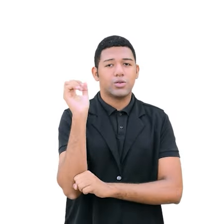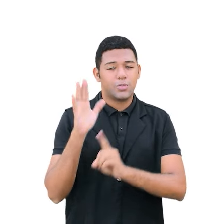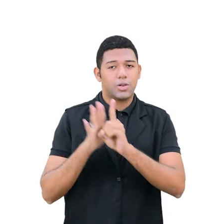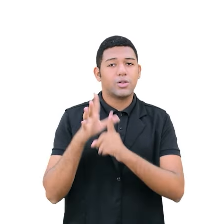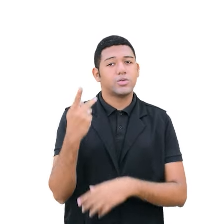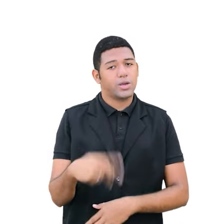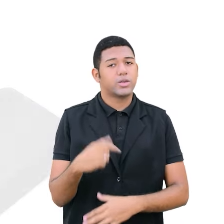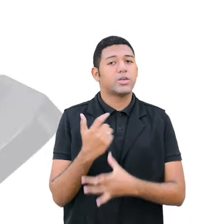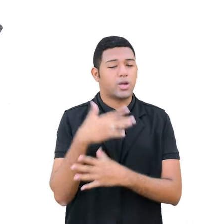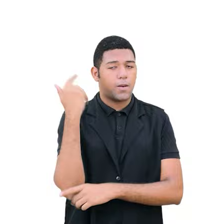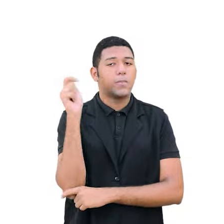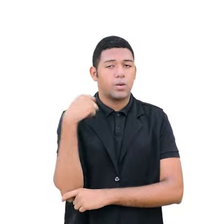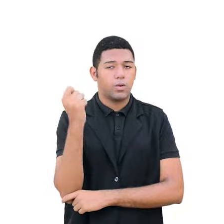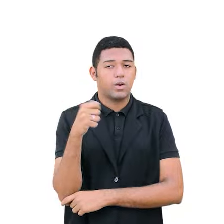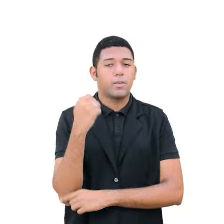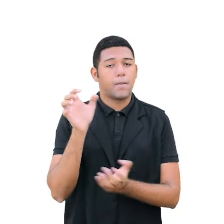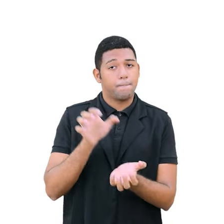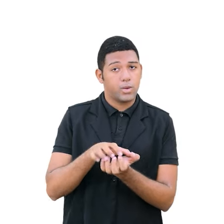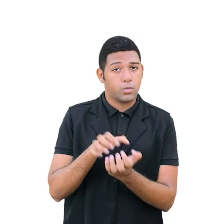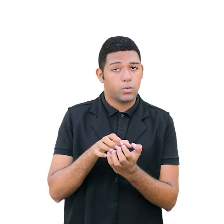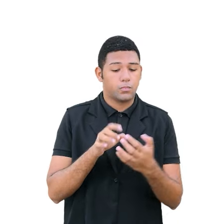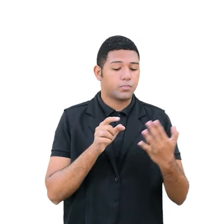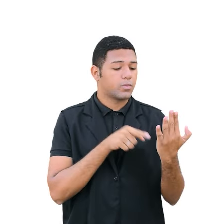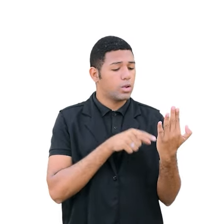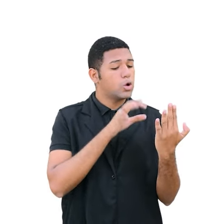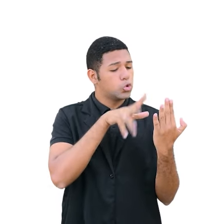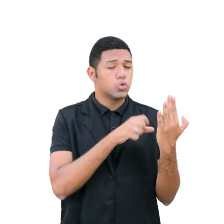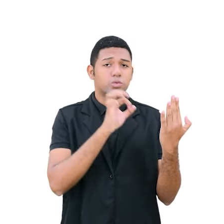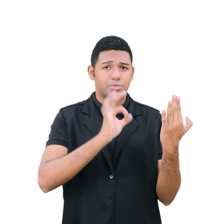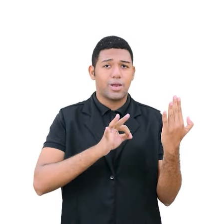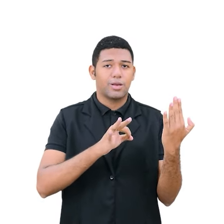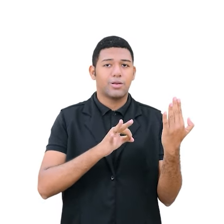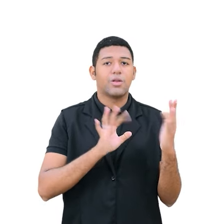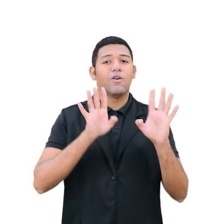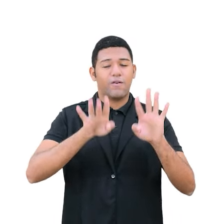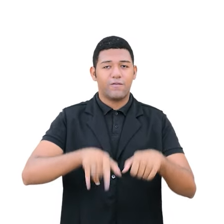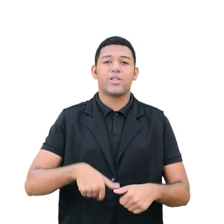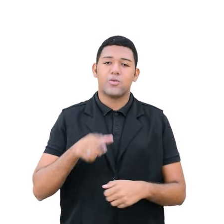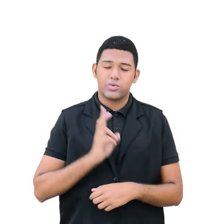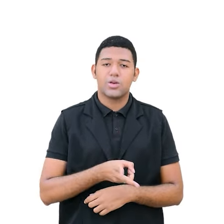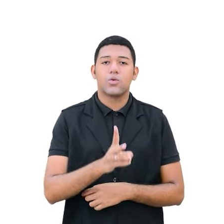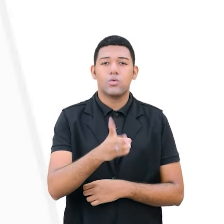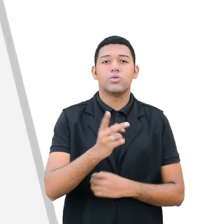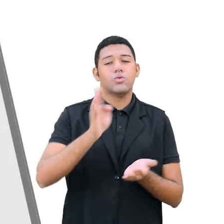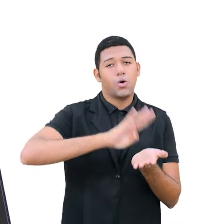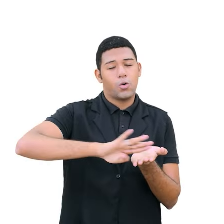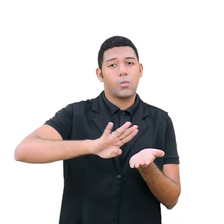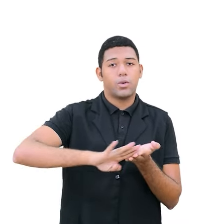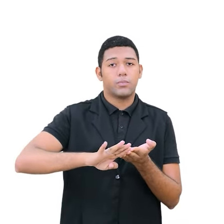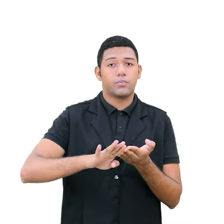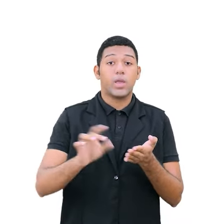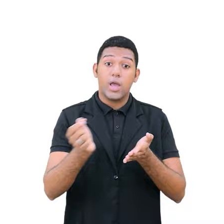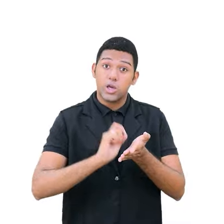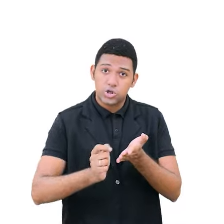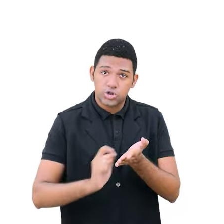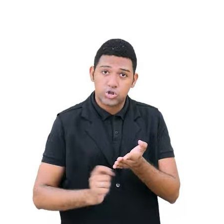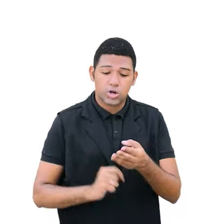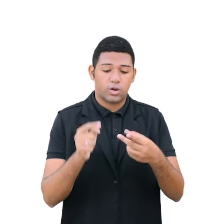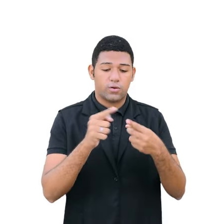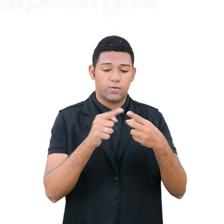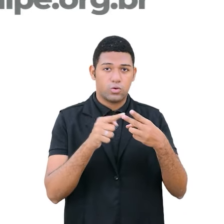abre Lima Pernambuco confirme a transferência e depois siga o procedimento do seu banco anote nossas Chaves